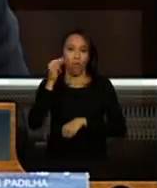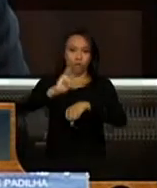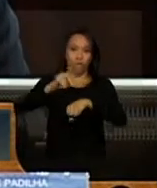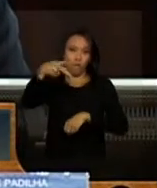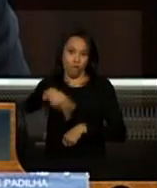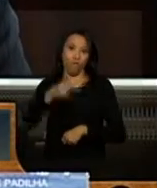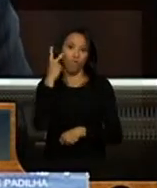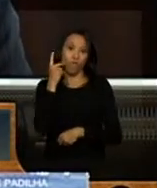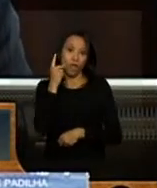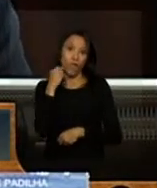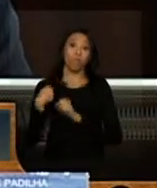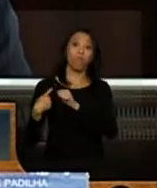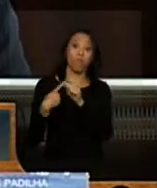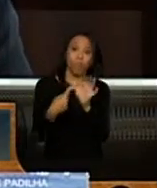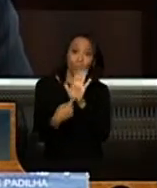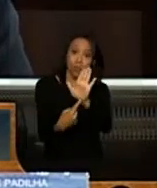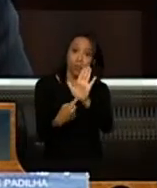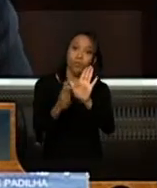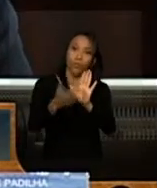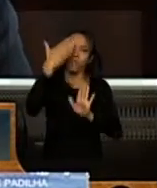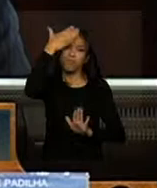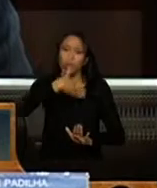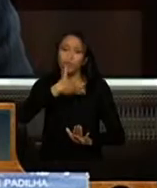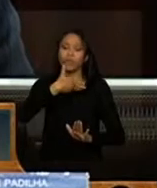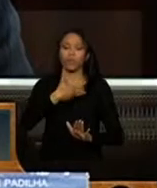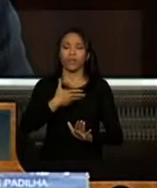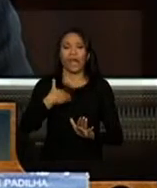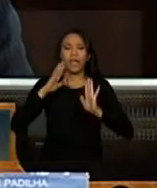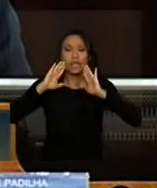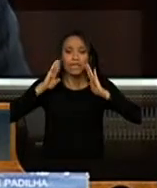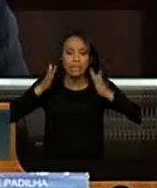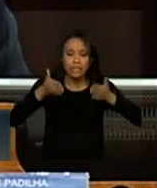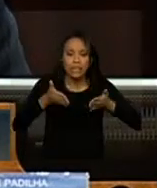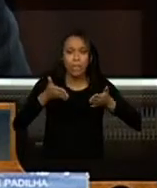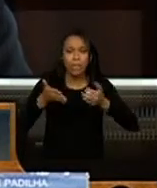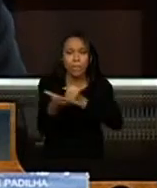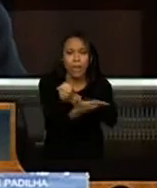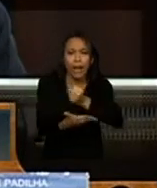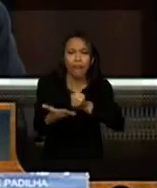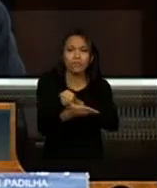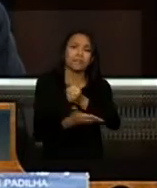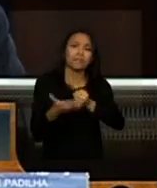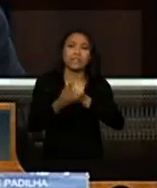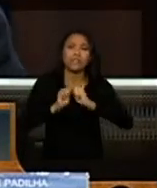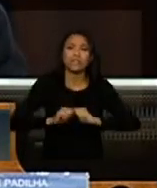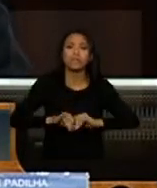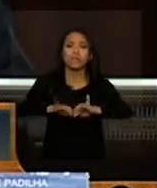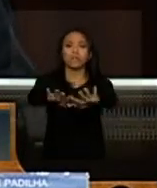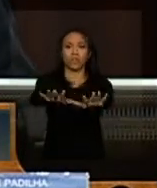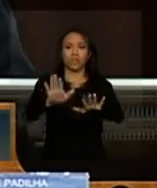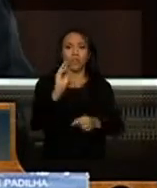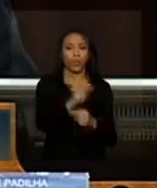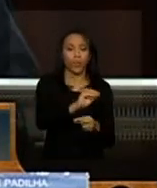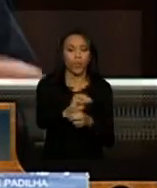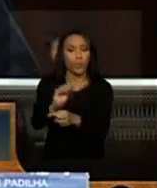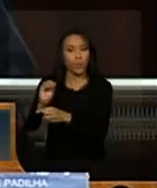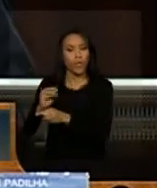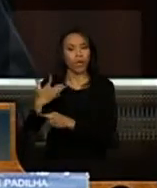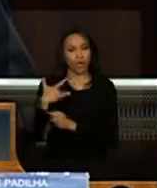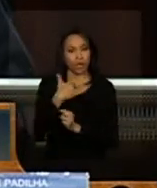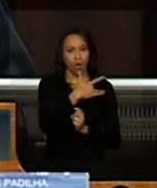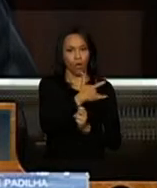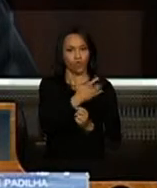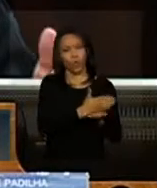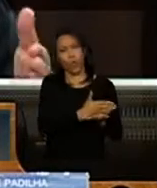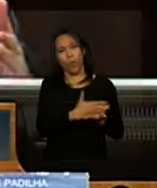cidades, revelam isso, né? A importância da atenção primária em saúde, a expansão da atenção primária em saúde, o trabalho desde